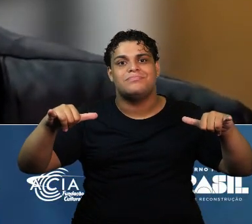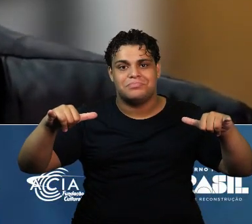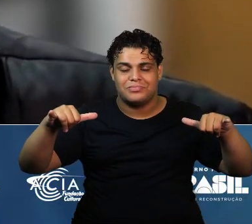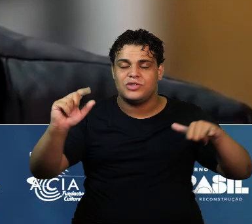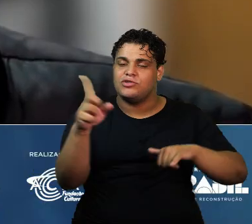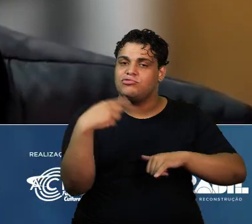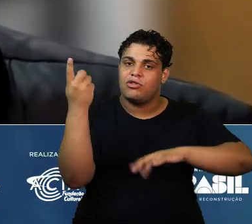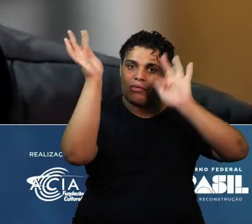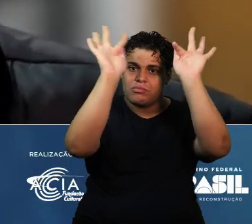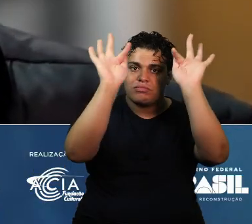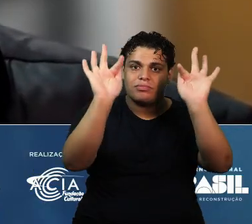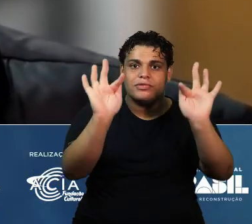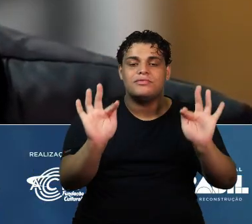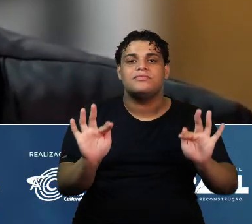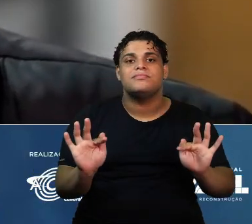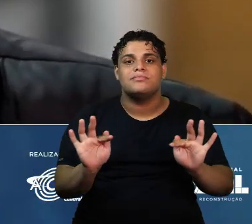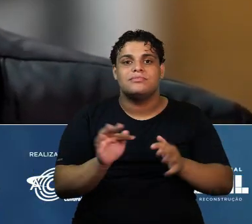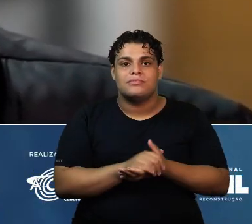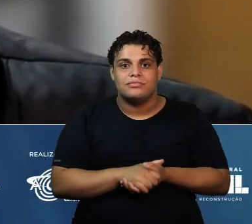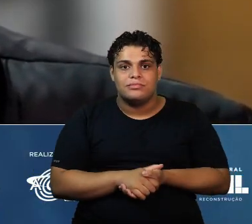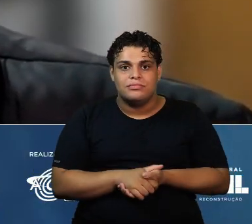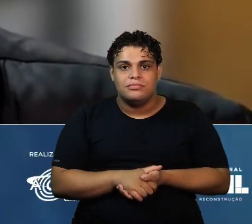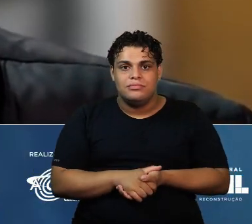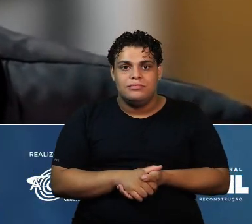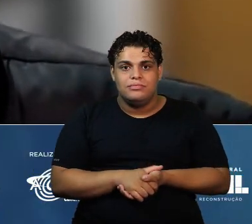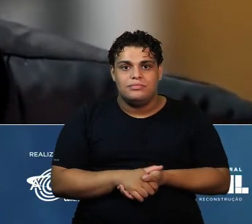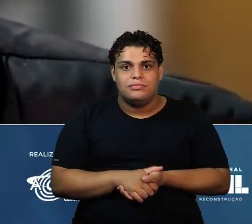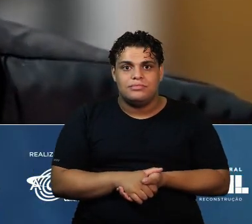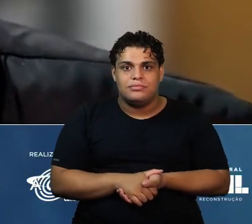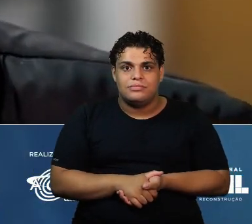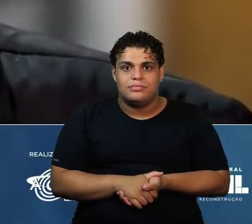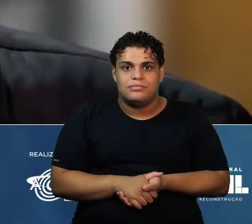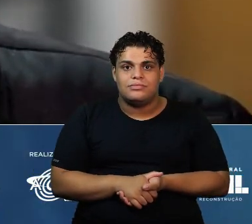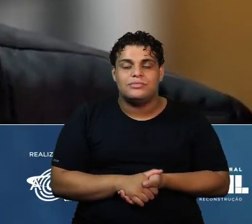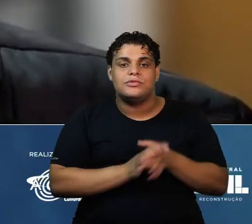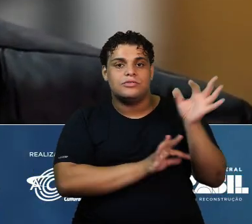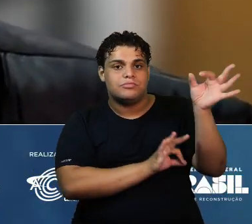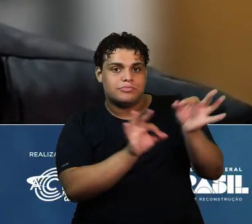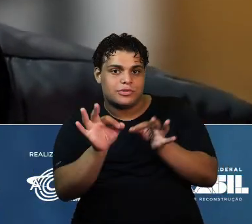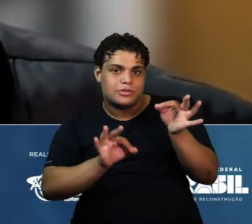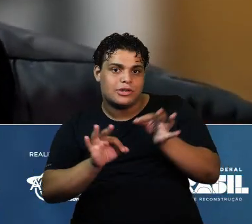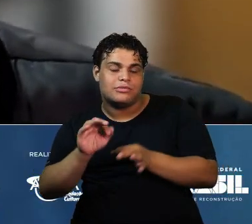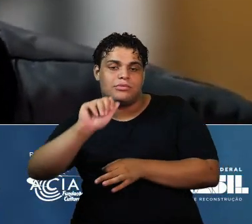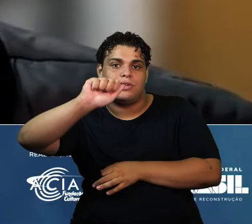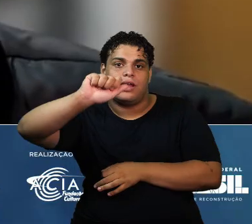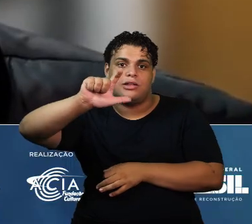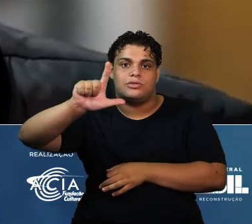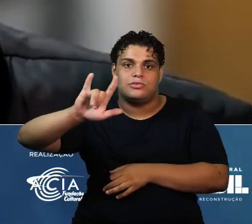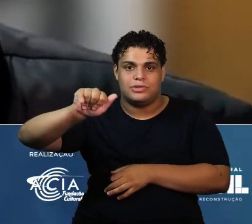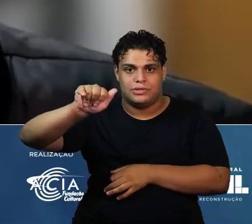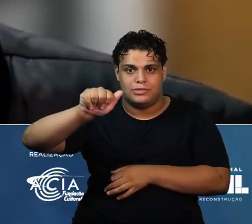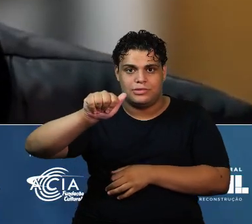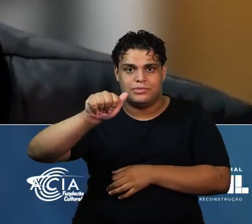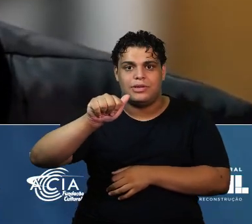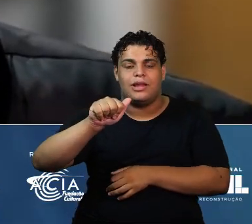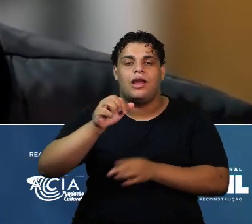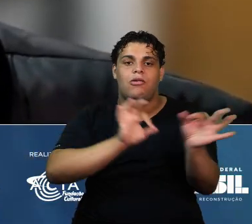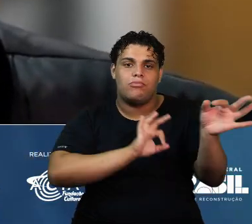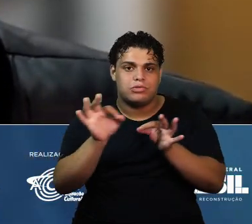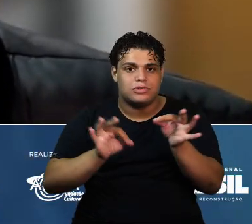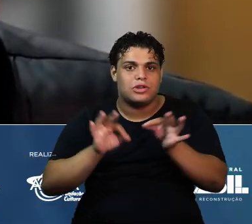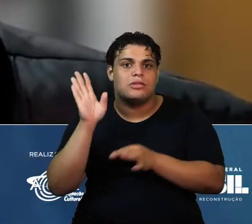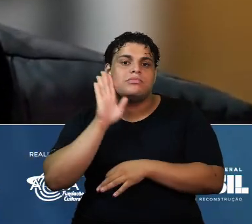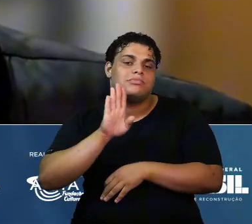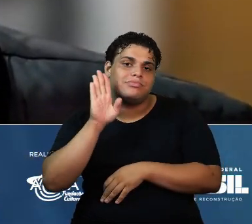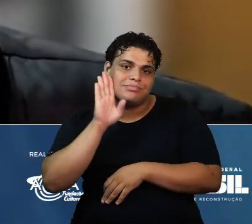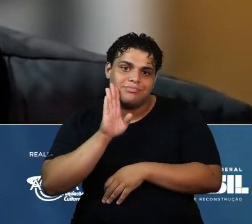feliz em participar, por isso eu agradeço o convite mais uma vez. Esse projeto da Azúlia é um projeto muito bacana que a gente conhece